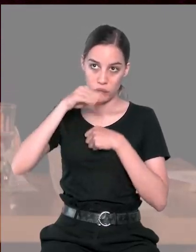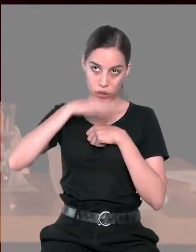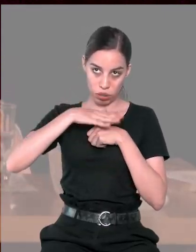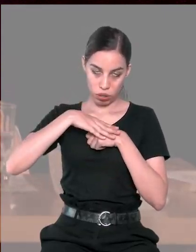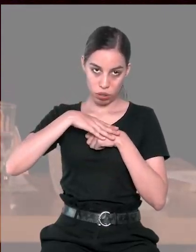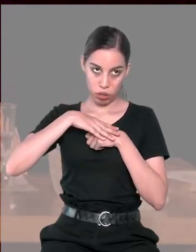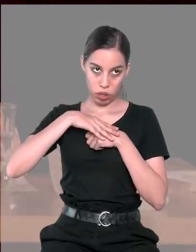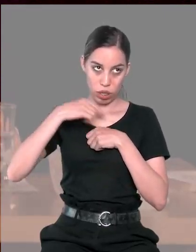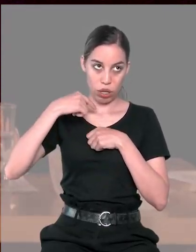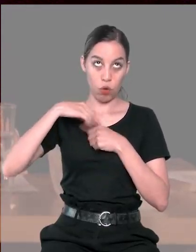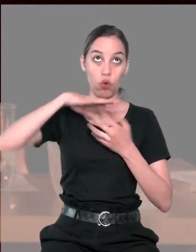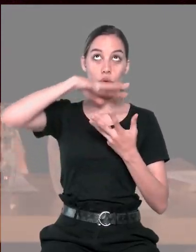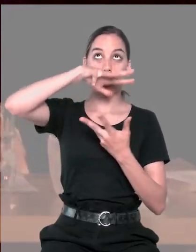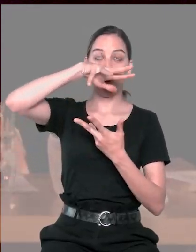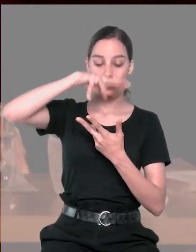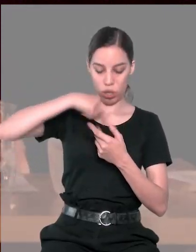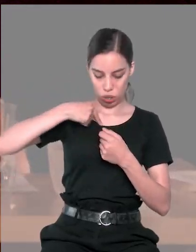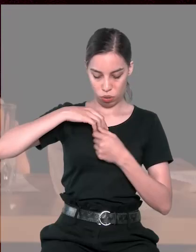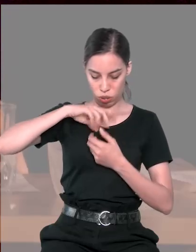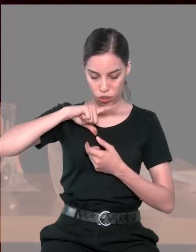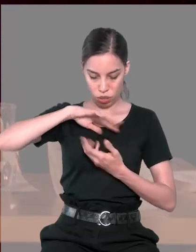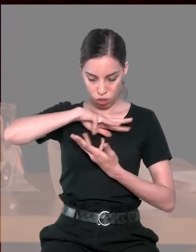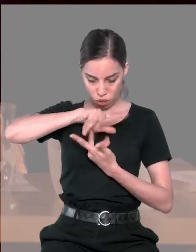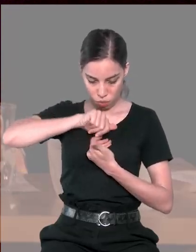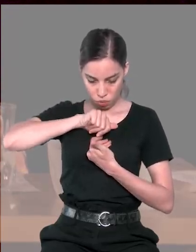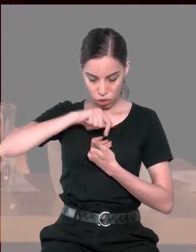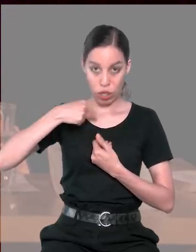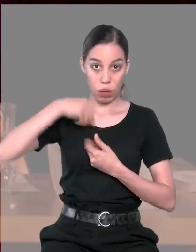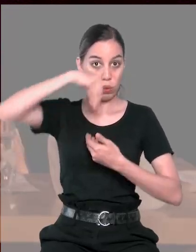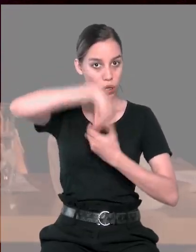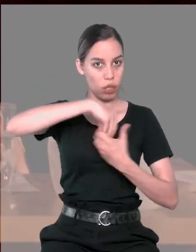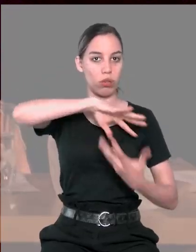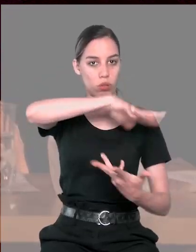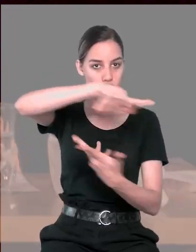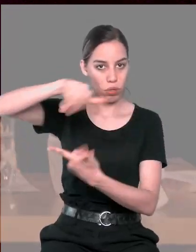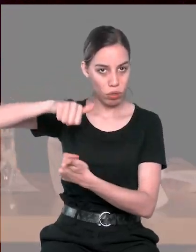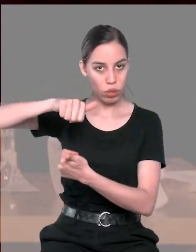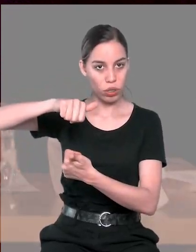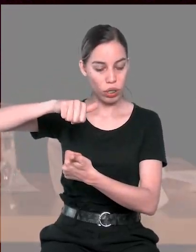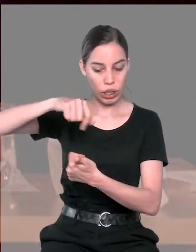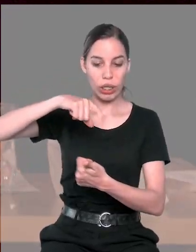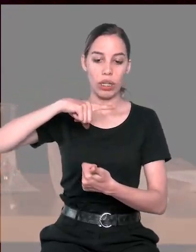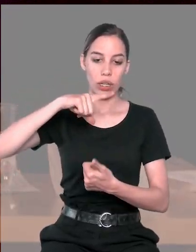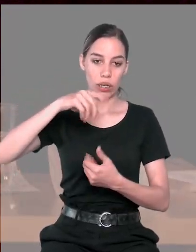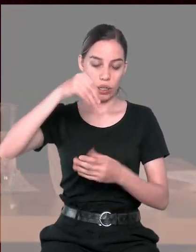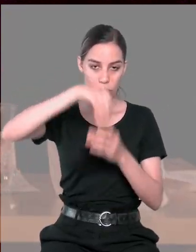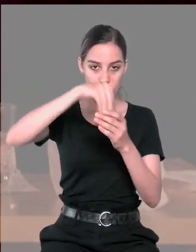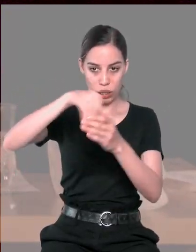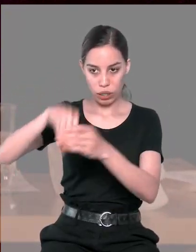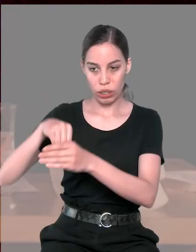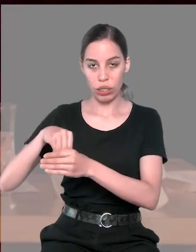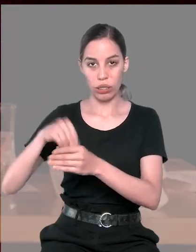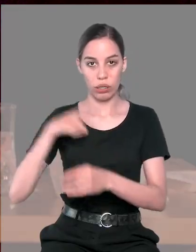dentro de mim, assim como eu estou dentro do mundo. E na diferença entre esses mundos habita a dimensão do espírito.